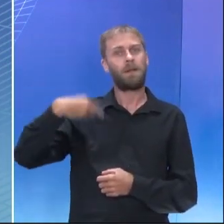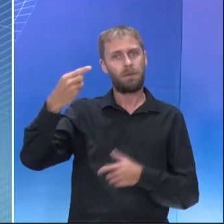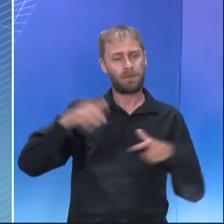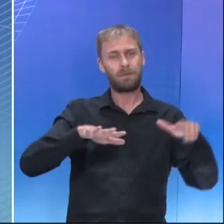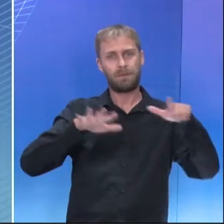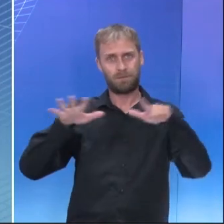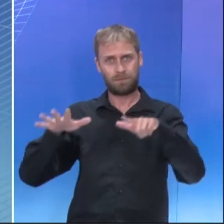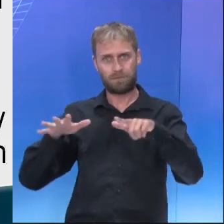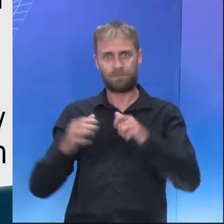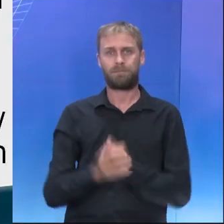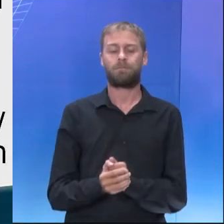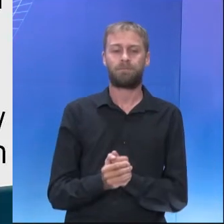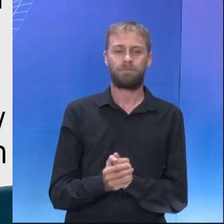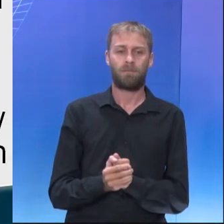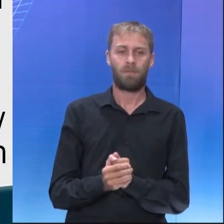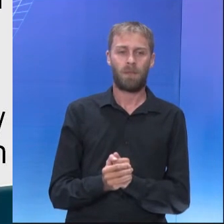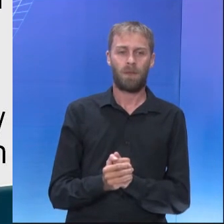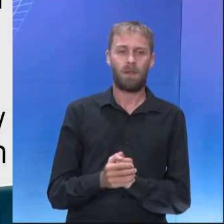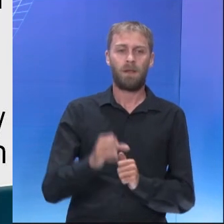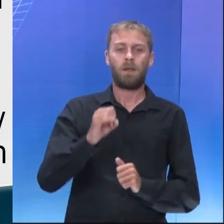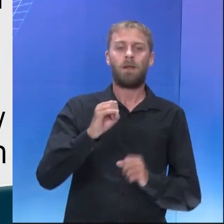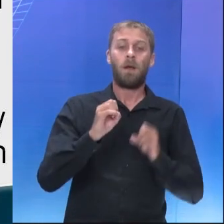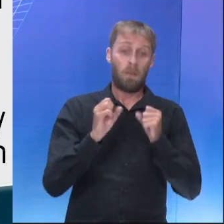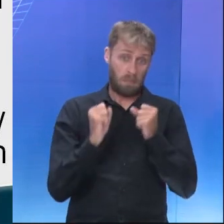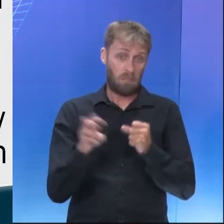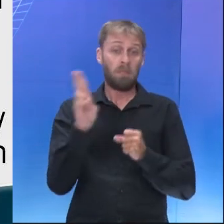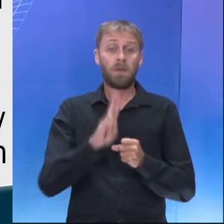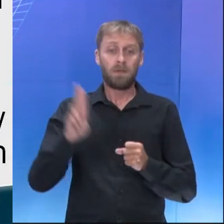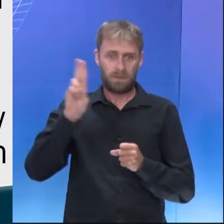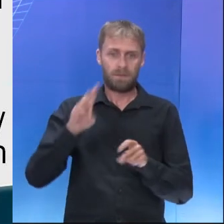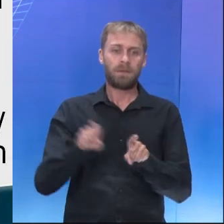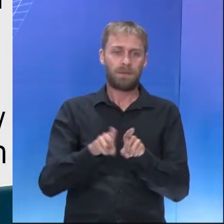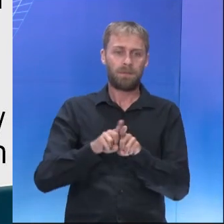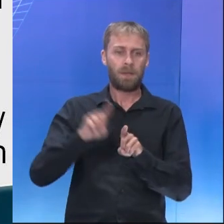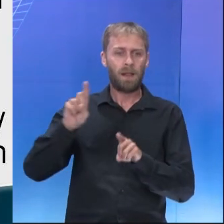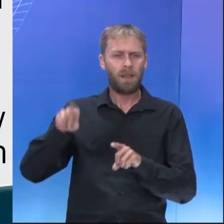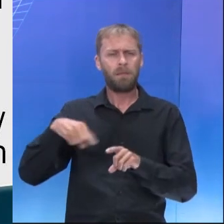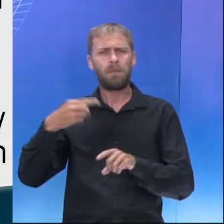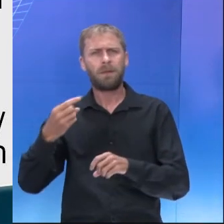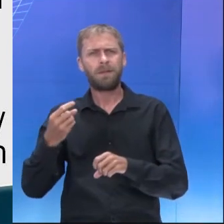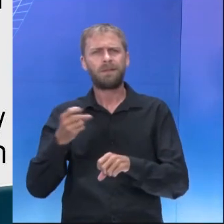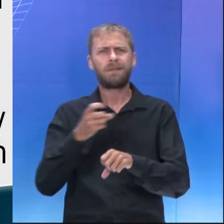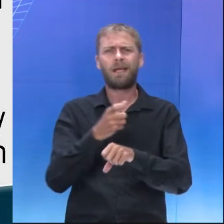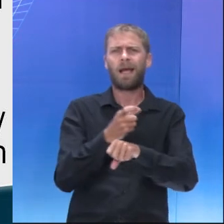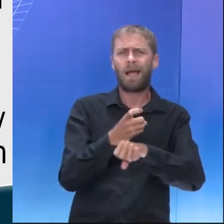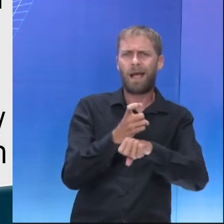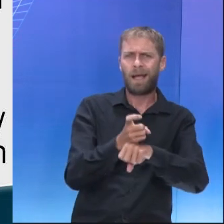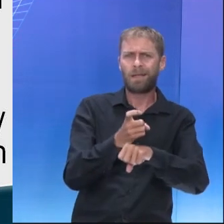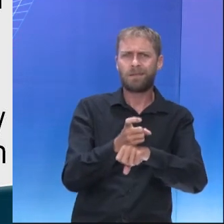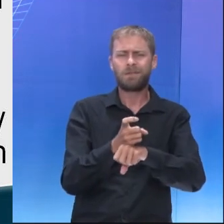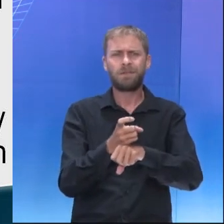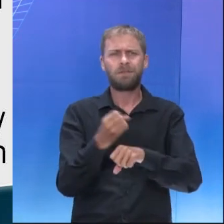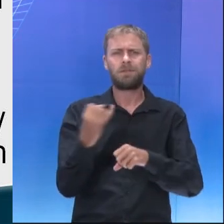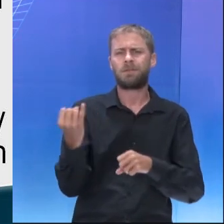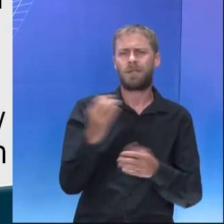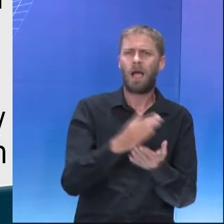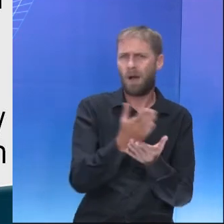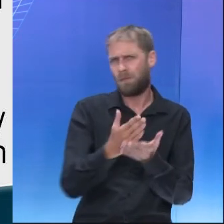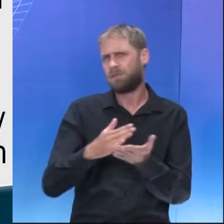Perfeito? O que mais? Infinitivos can be used after many adjectives. Então, quando você ver